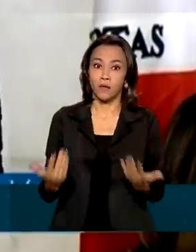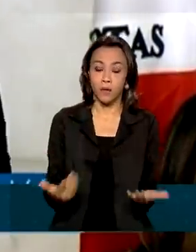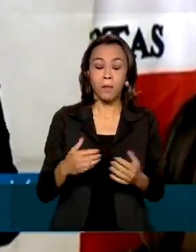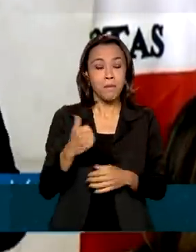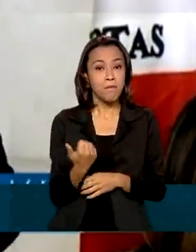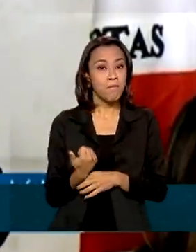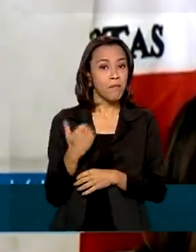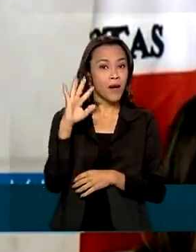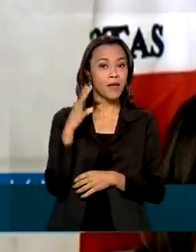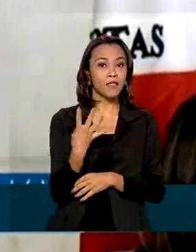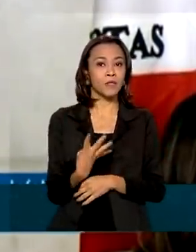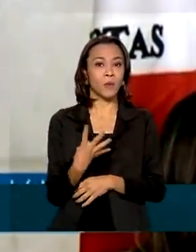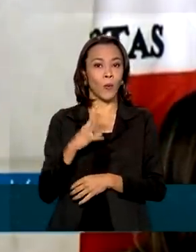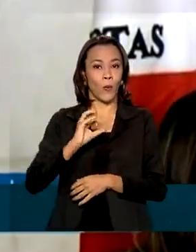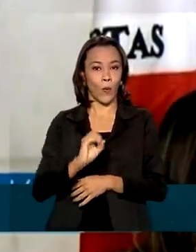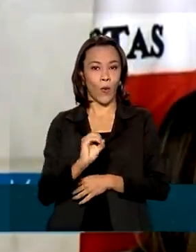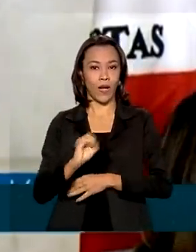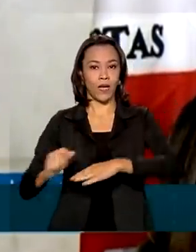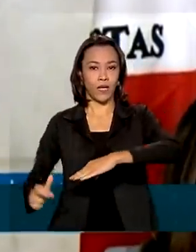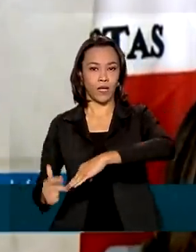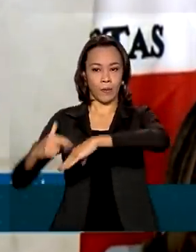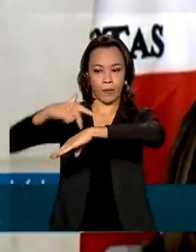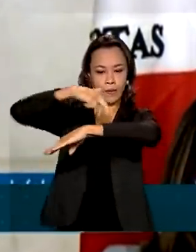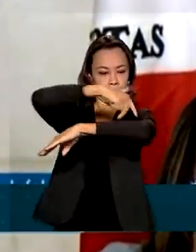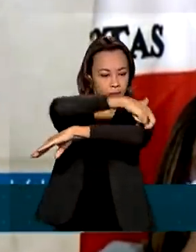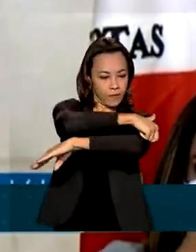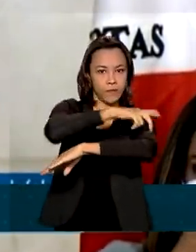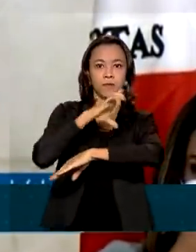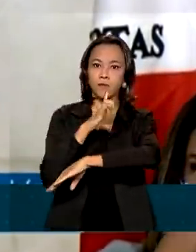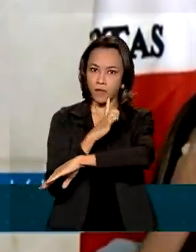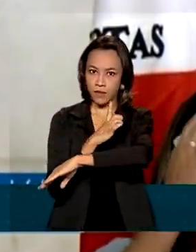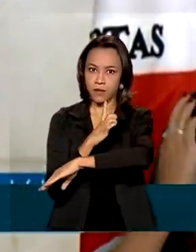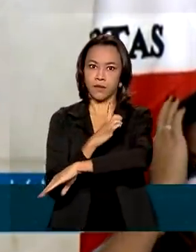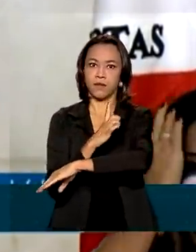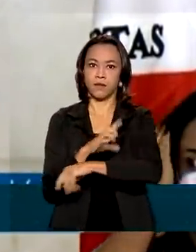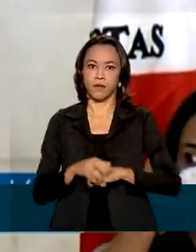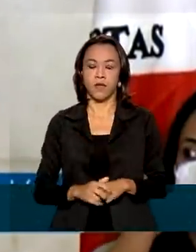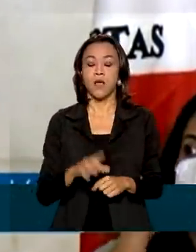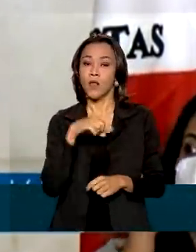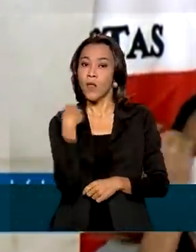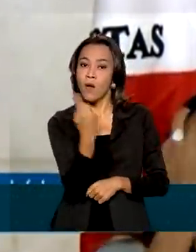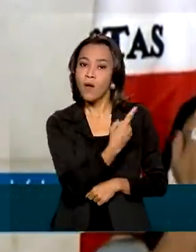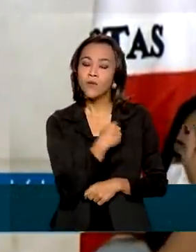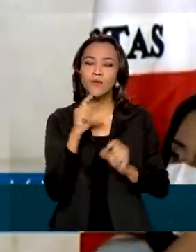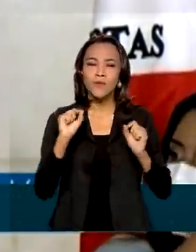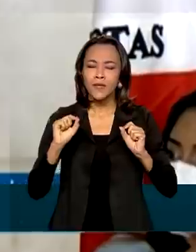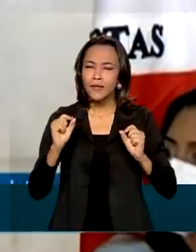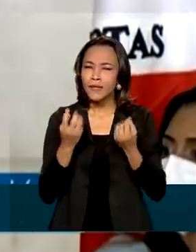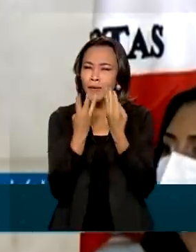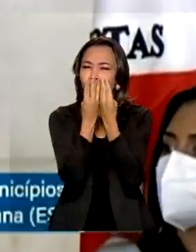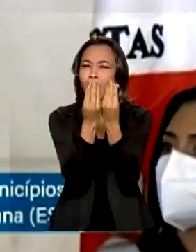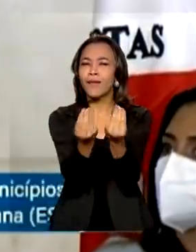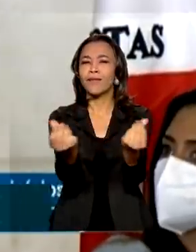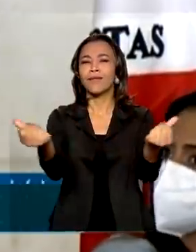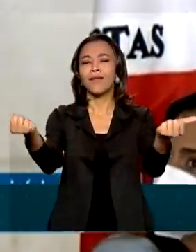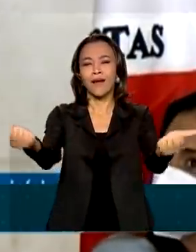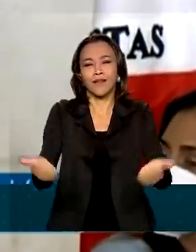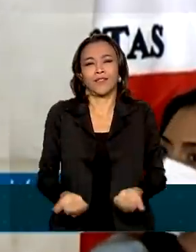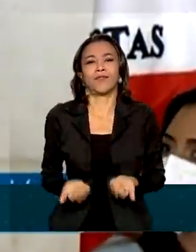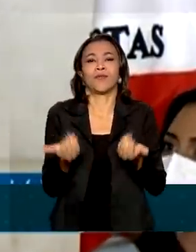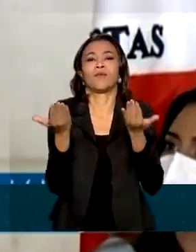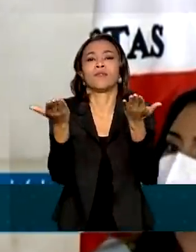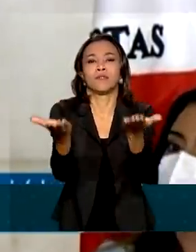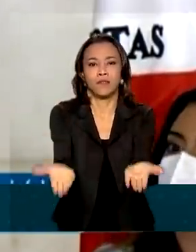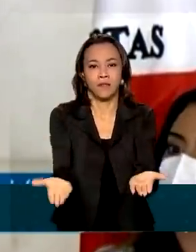de 40 passarelas. A gente vai celebrar a mudança na qualidade da prestação de serviço ao